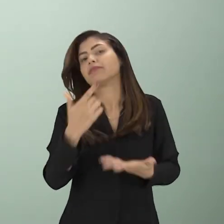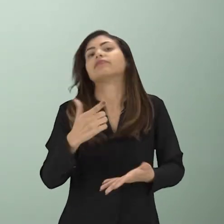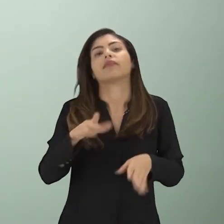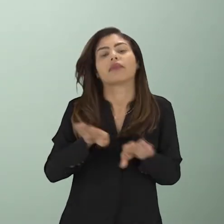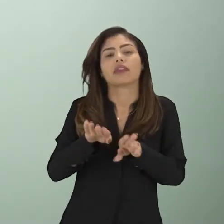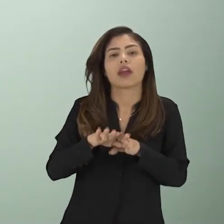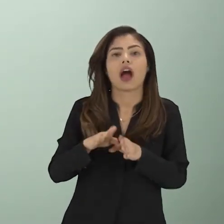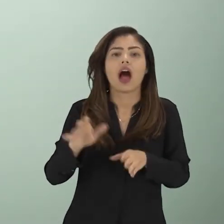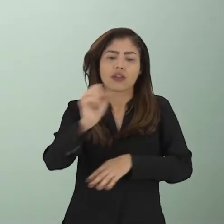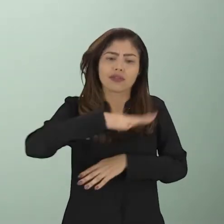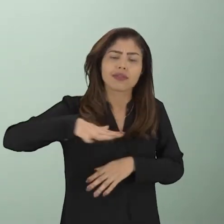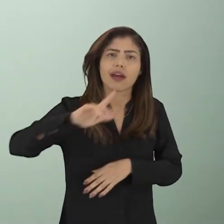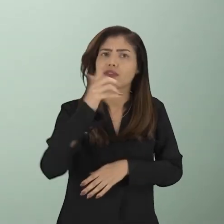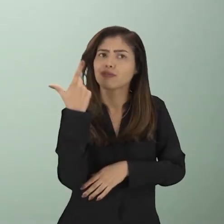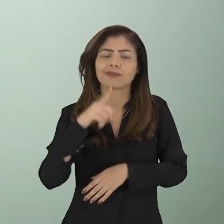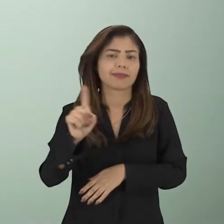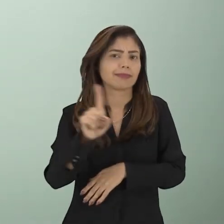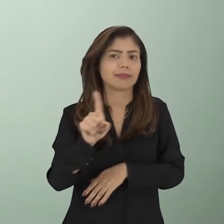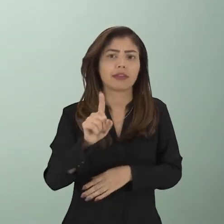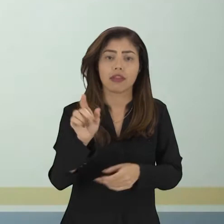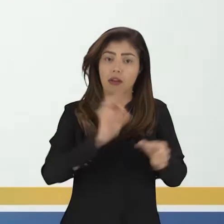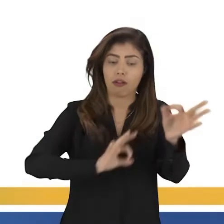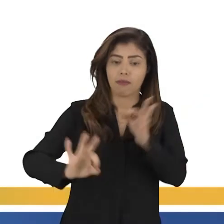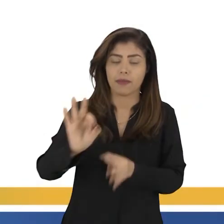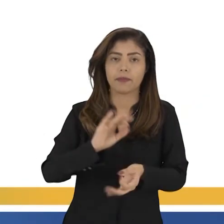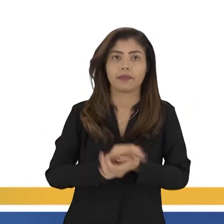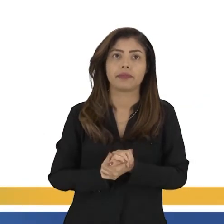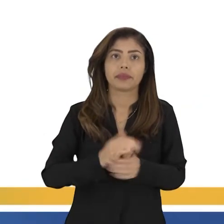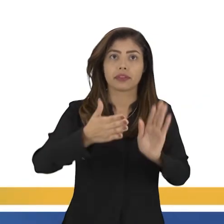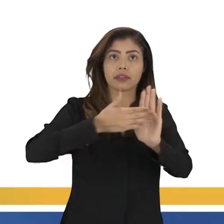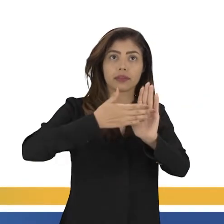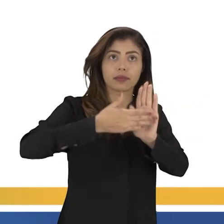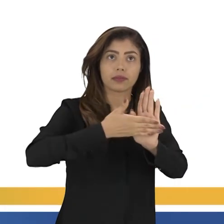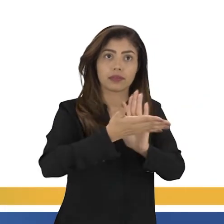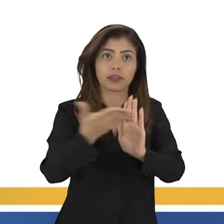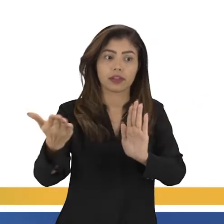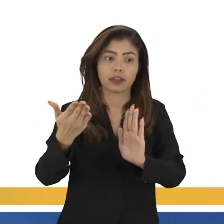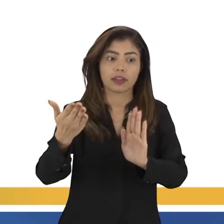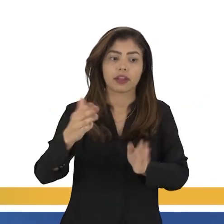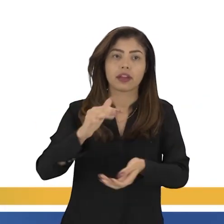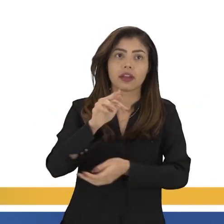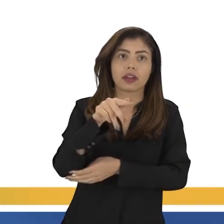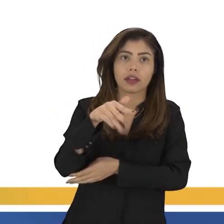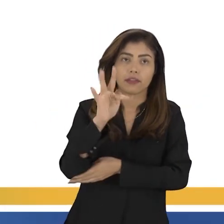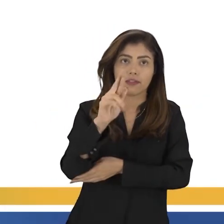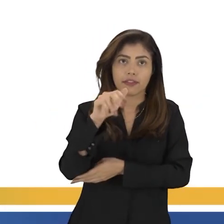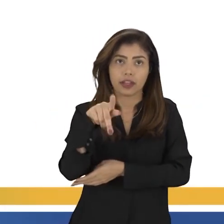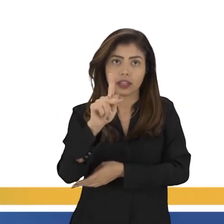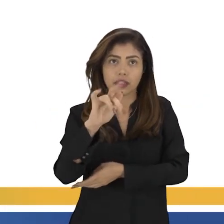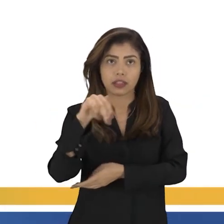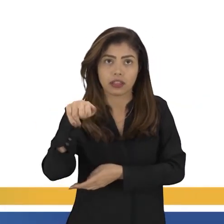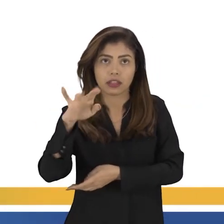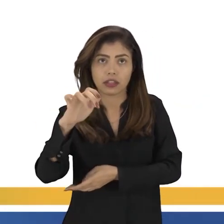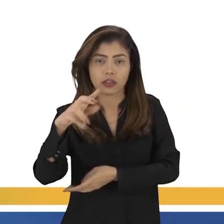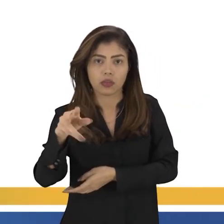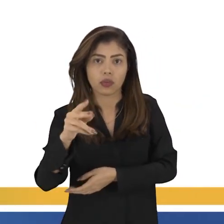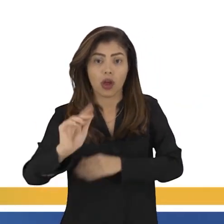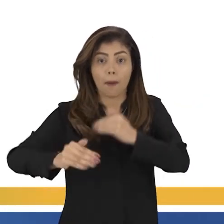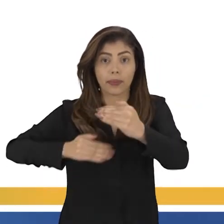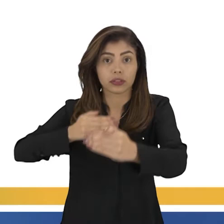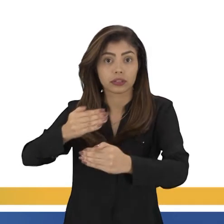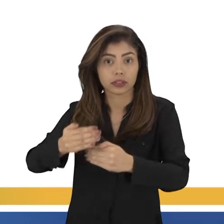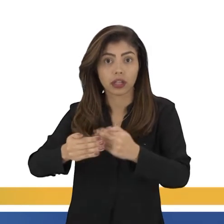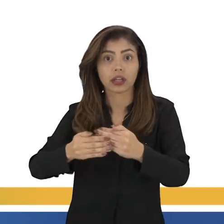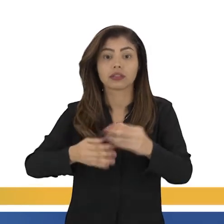não conseguiu regulamentar. Eu trouxe a imagem para vocês, vejam, é a CPI da fake news, né, onde está sendo investigado se no